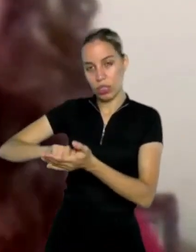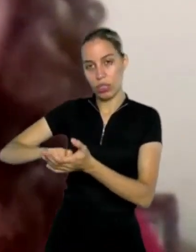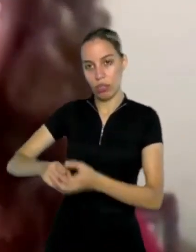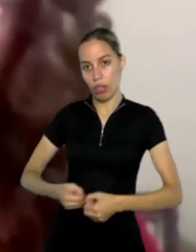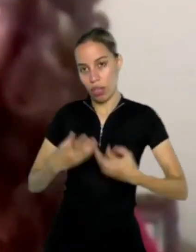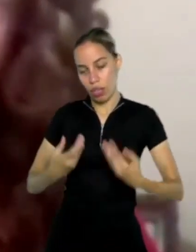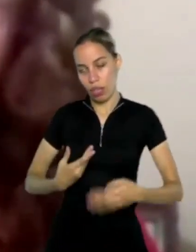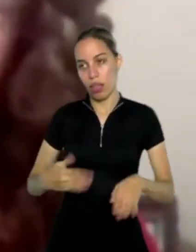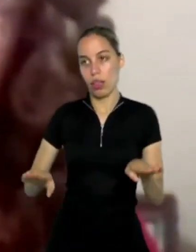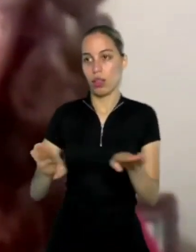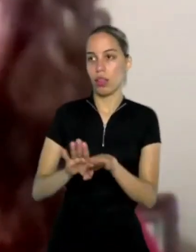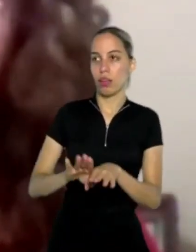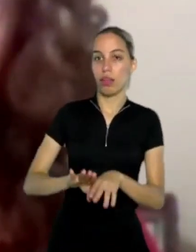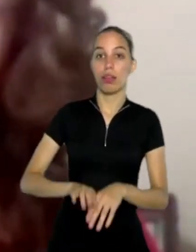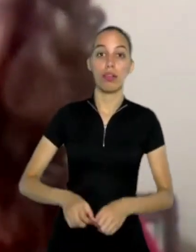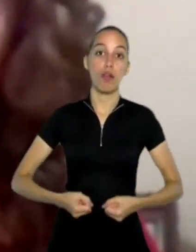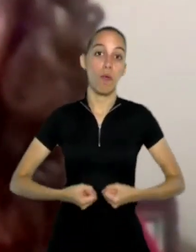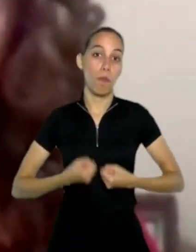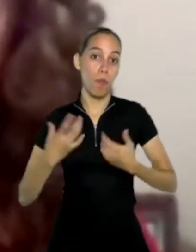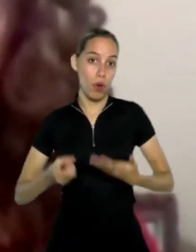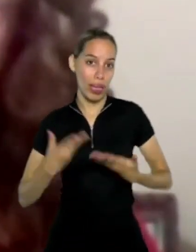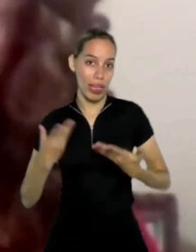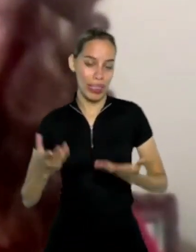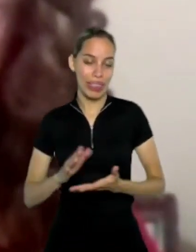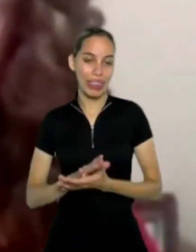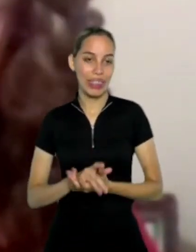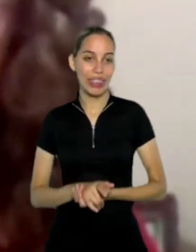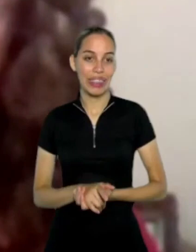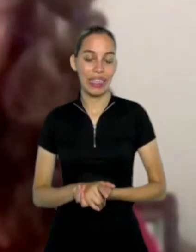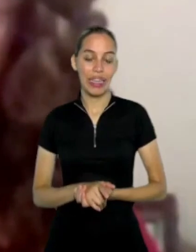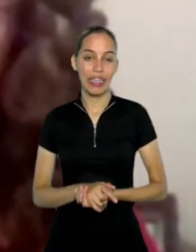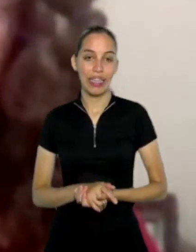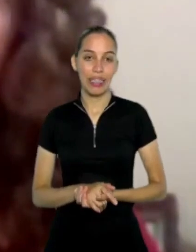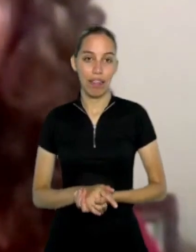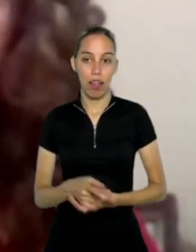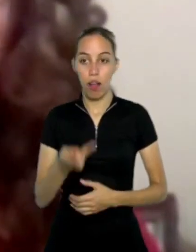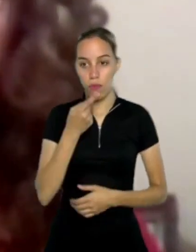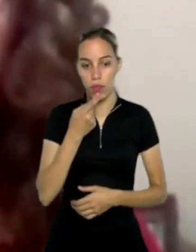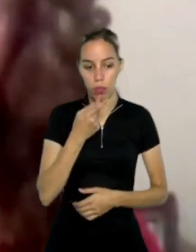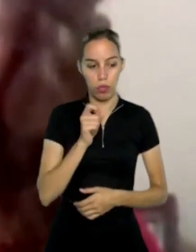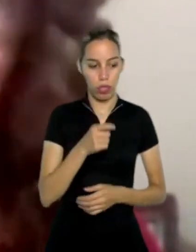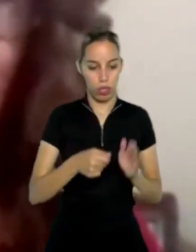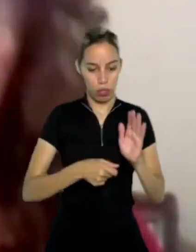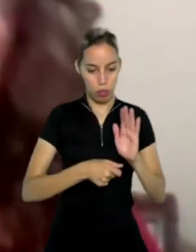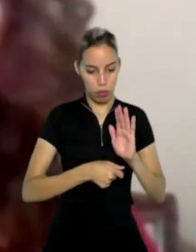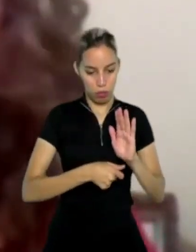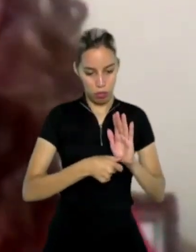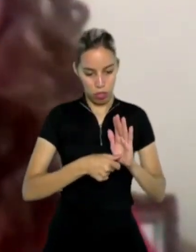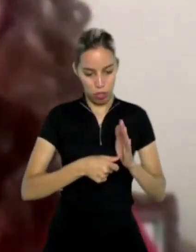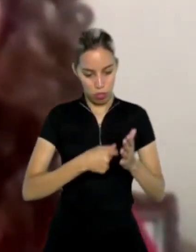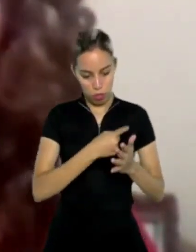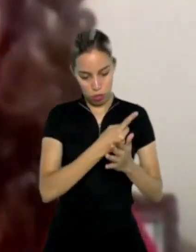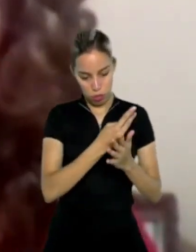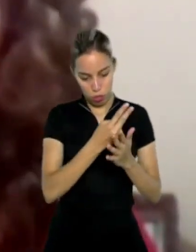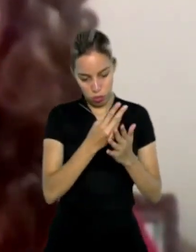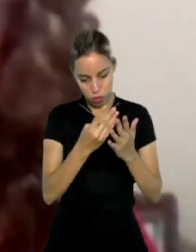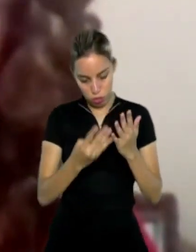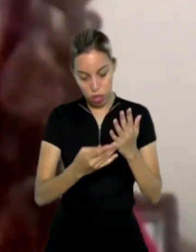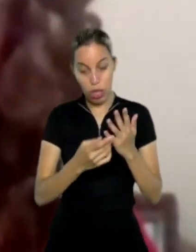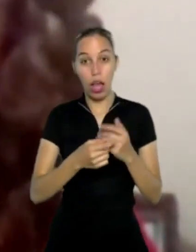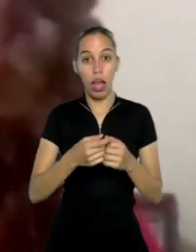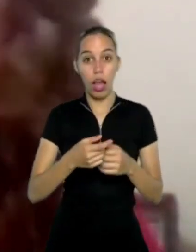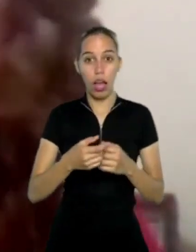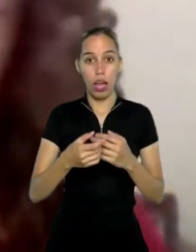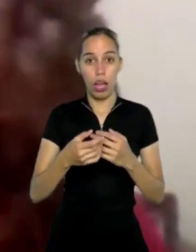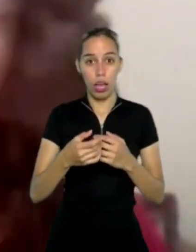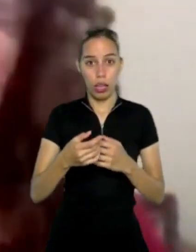poesia, porque aí eu já estava querendo a parte técnica, né? Eu falo que os meus primeiros livros foram mais empíricos, né? E eu